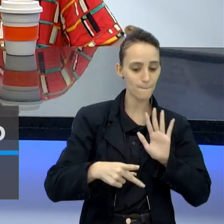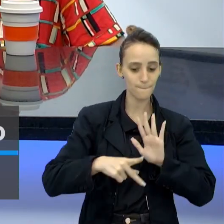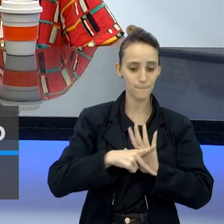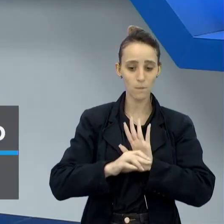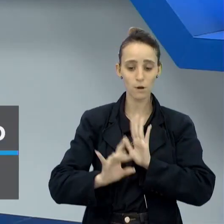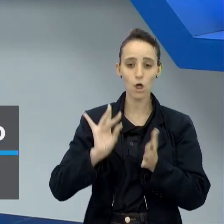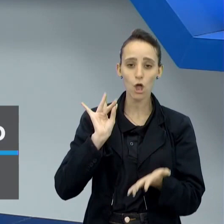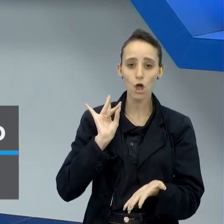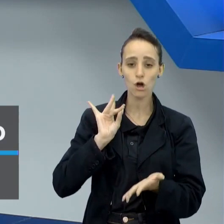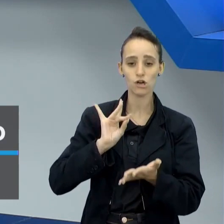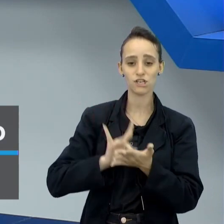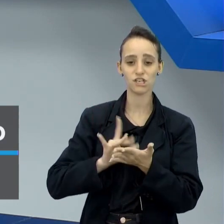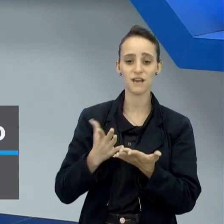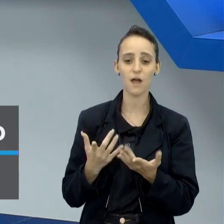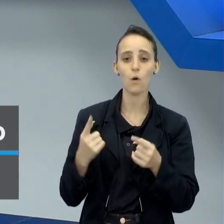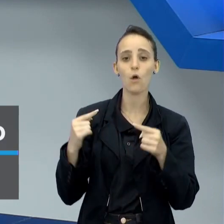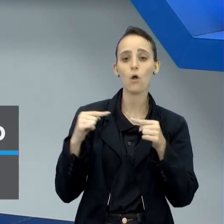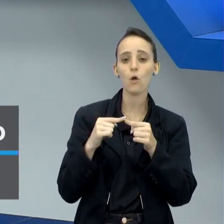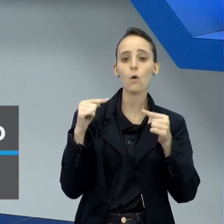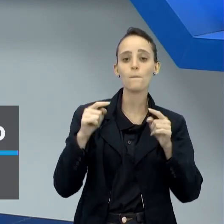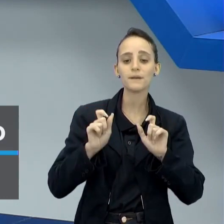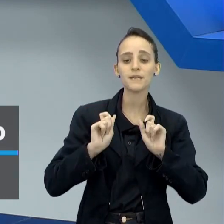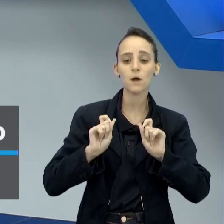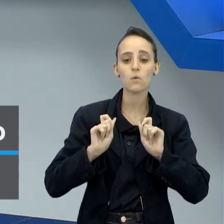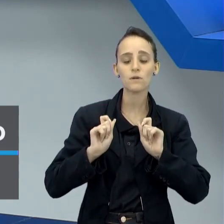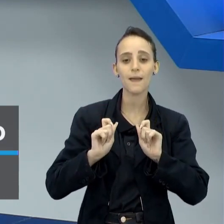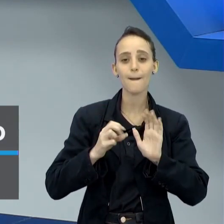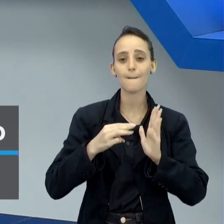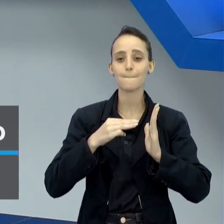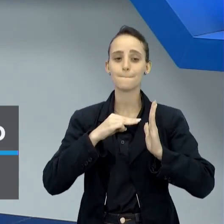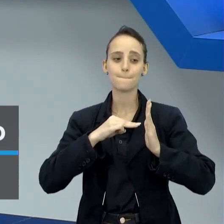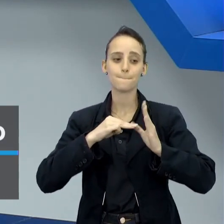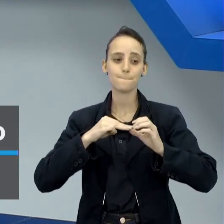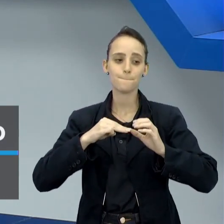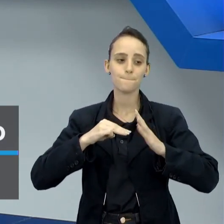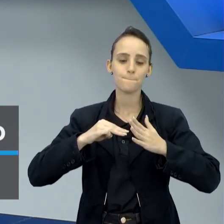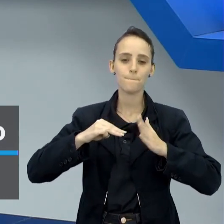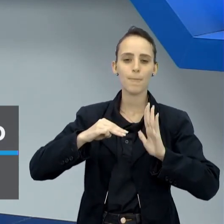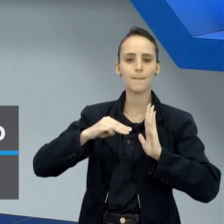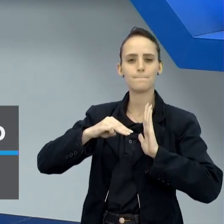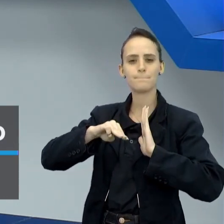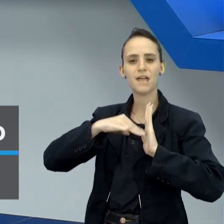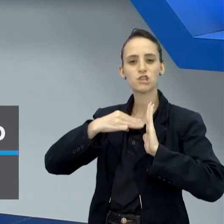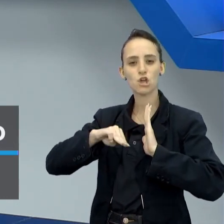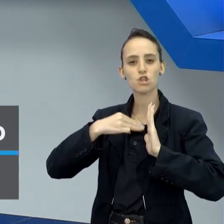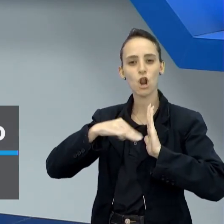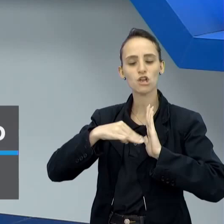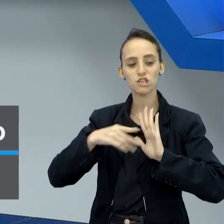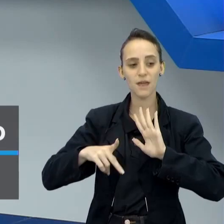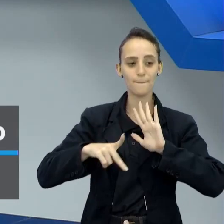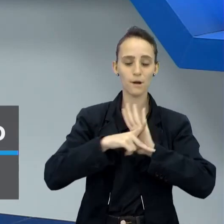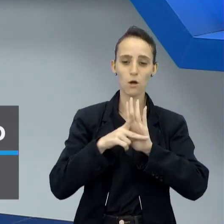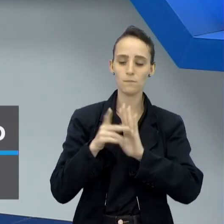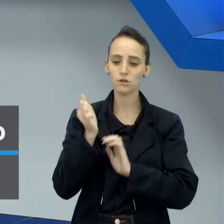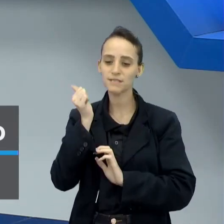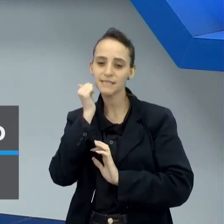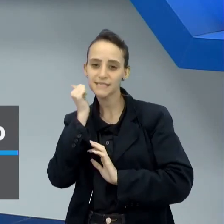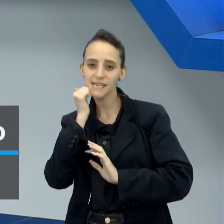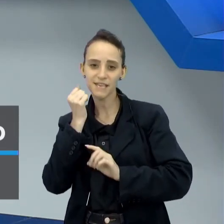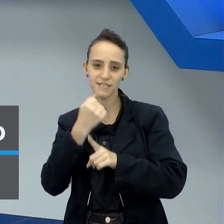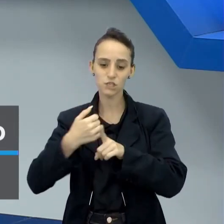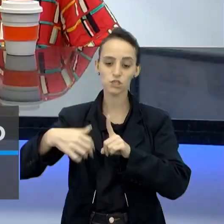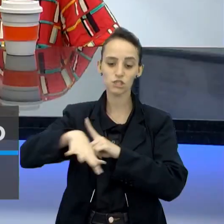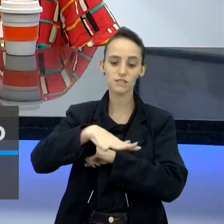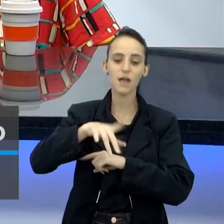originalidade, tem tudo a ver com uma das metodologias fundamentais das ciências sociais, que é a de